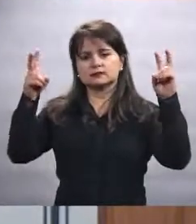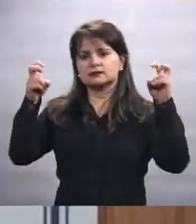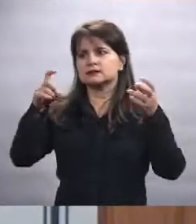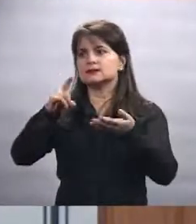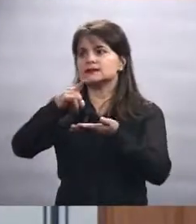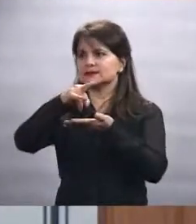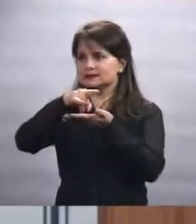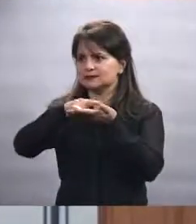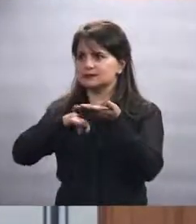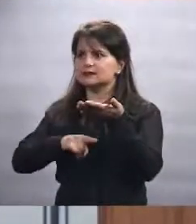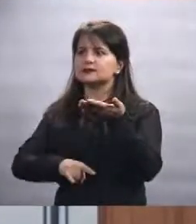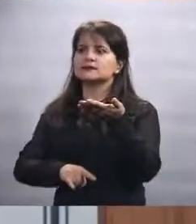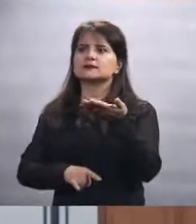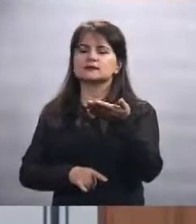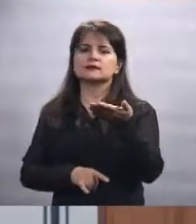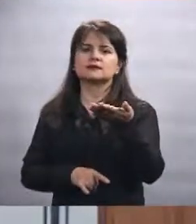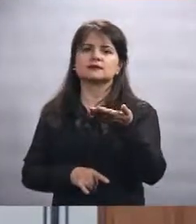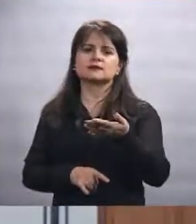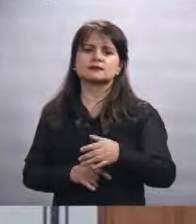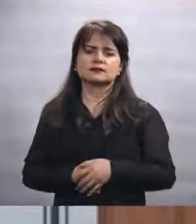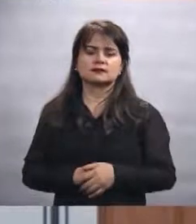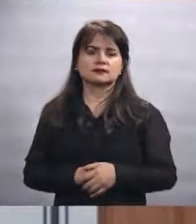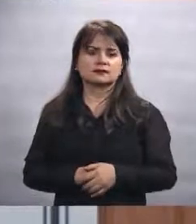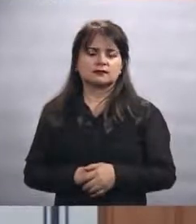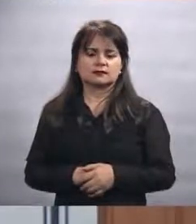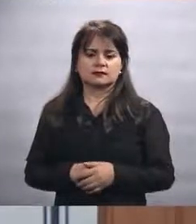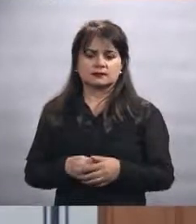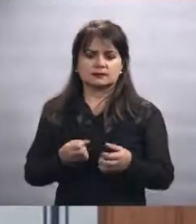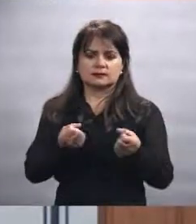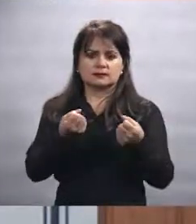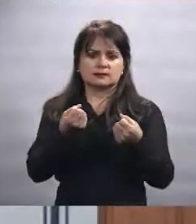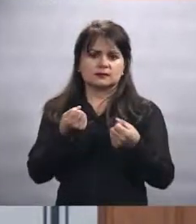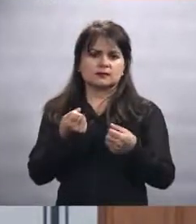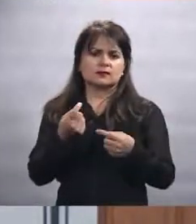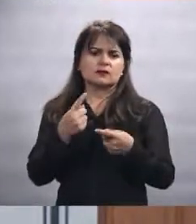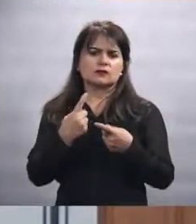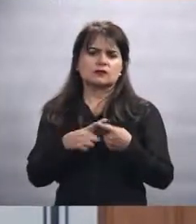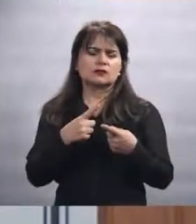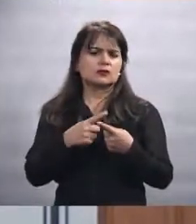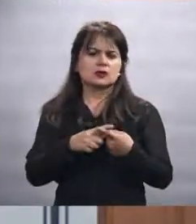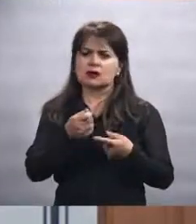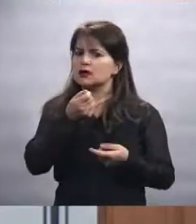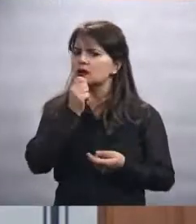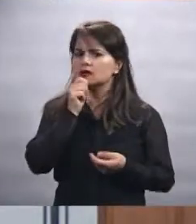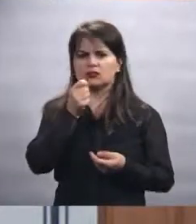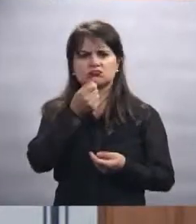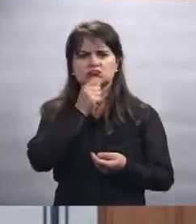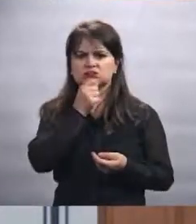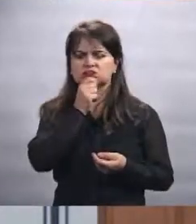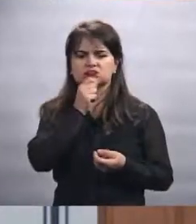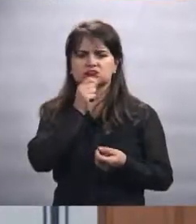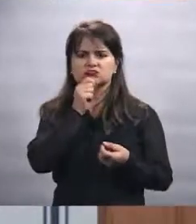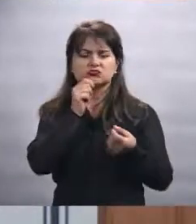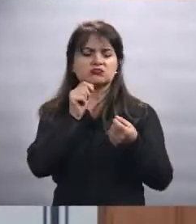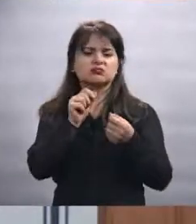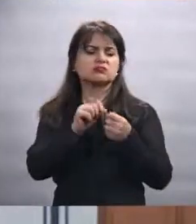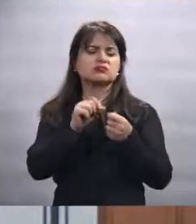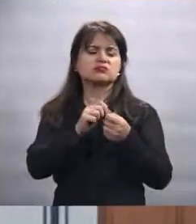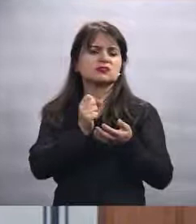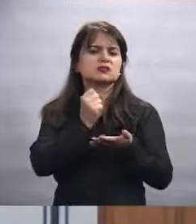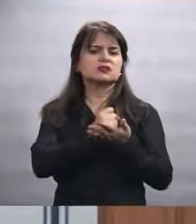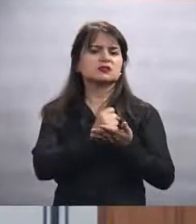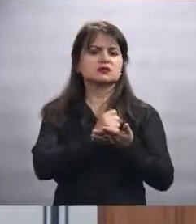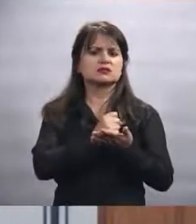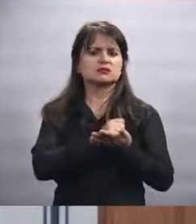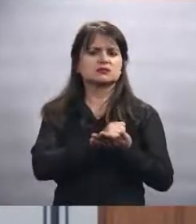solicitar informações por que que não foi regulamentado e, consequentemente,